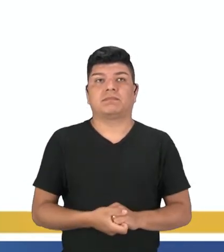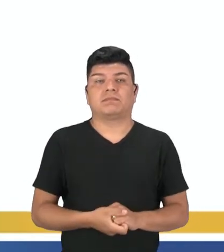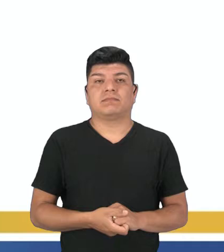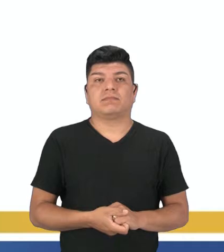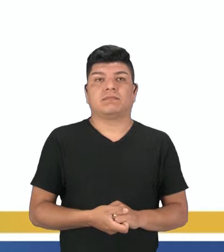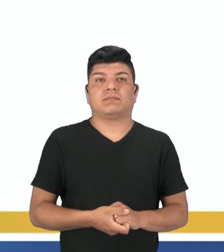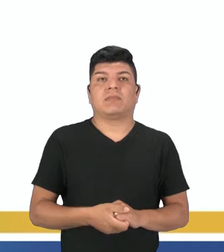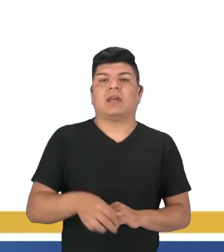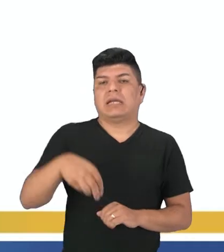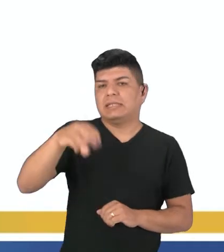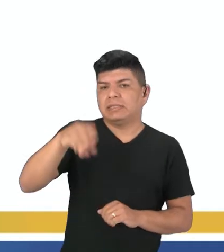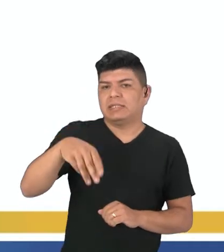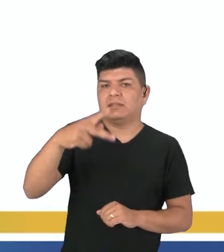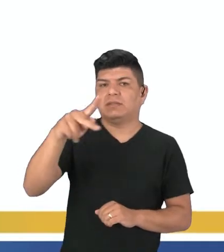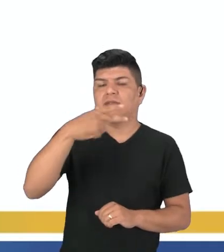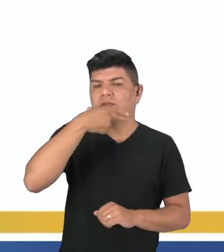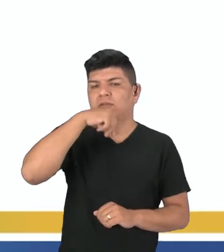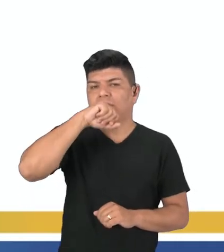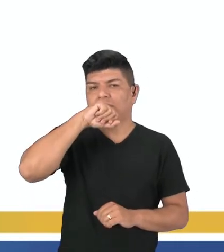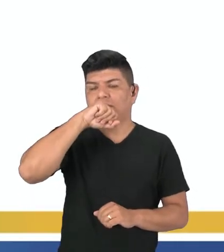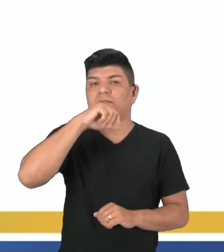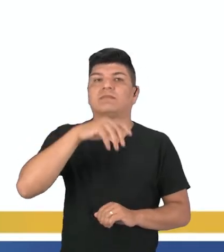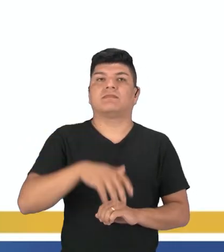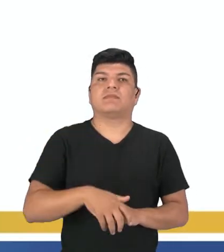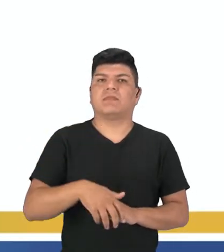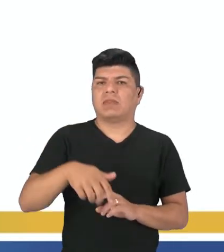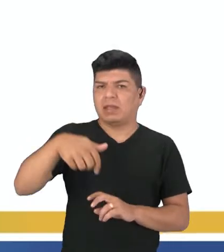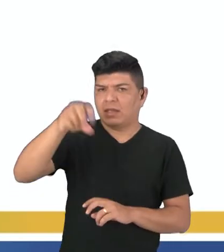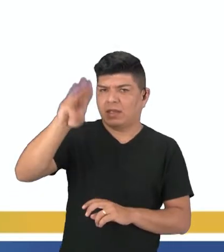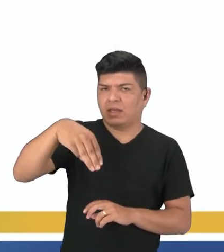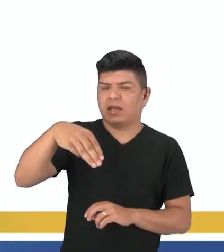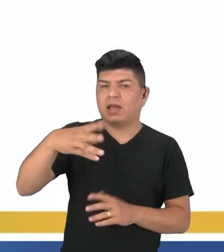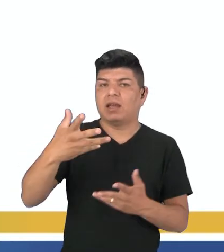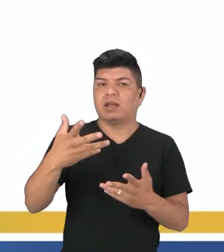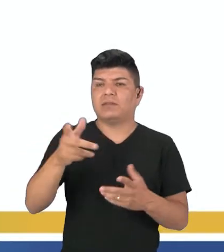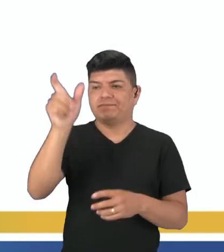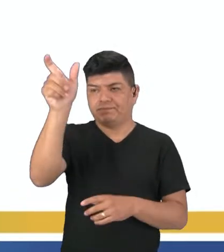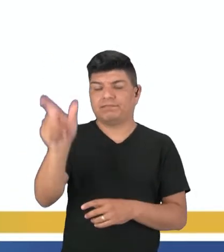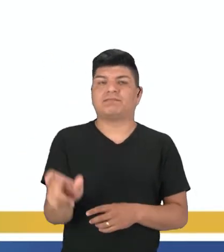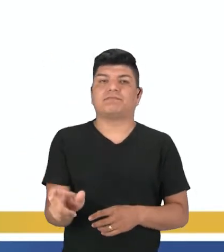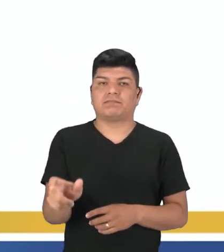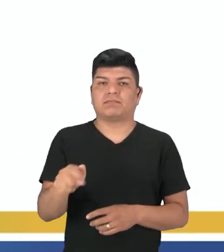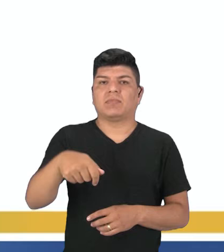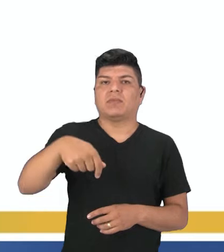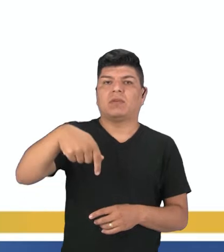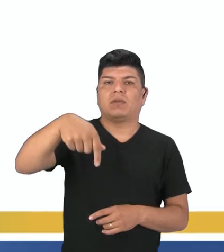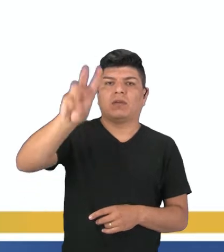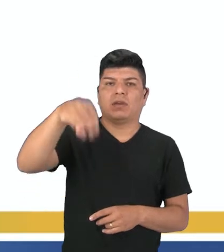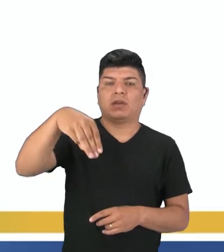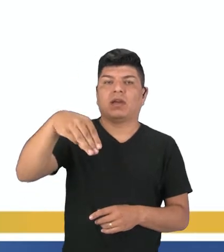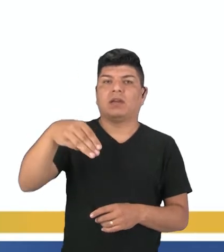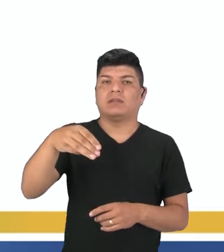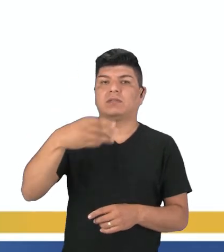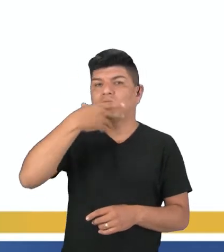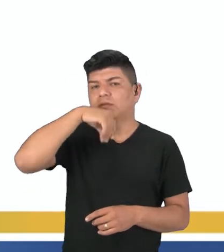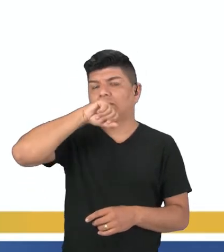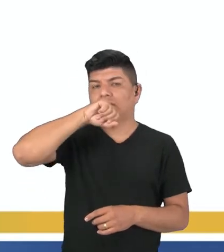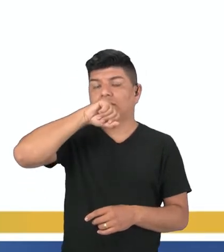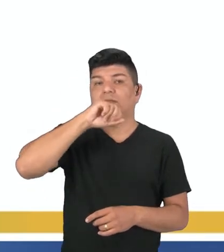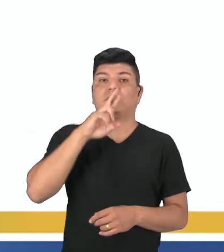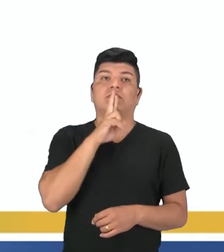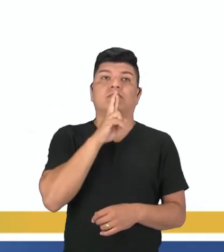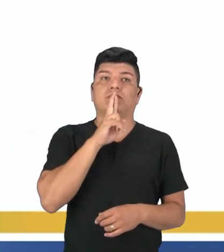father? Quem é o seu pai? Então, esse quem é o sujeito, né? Quem que é o pai? Já